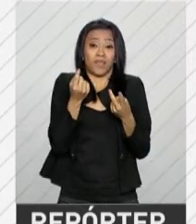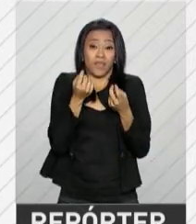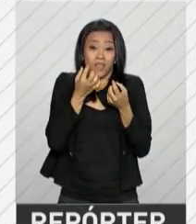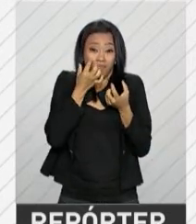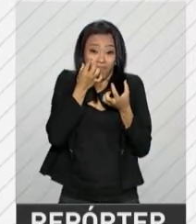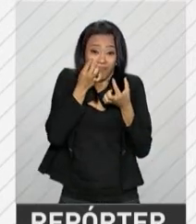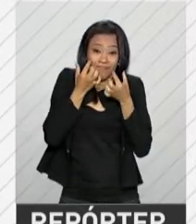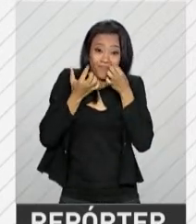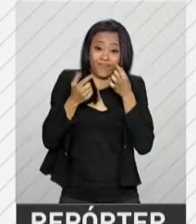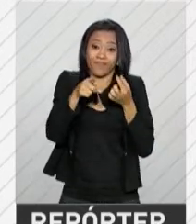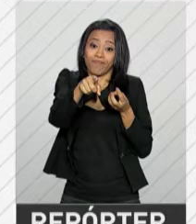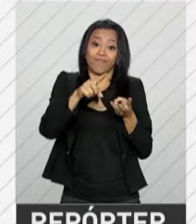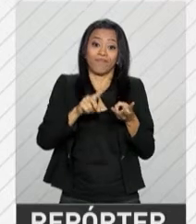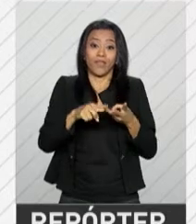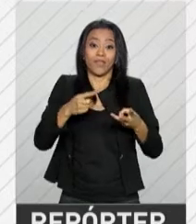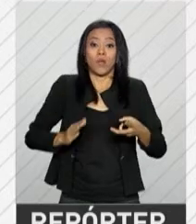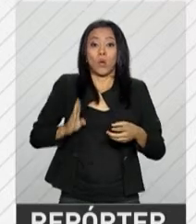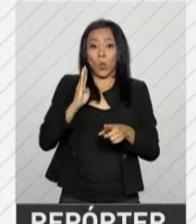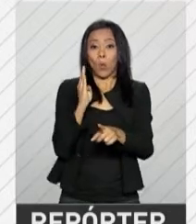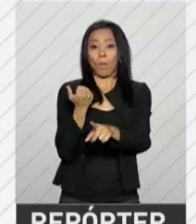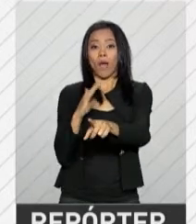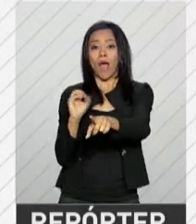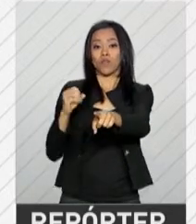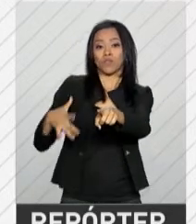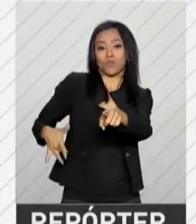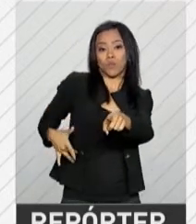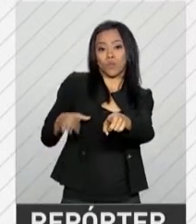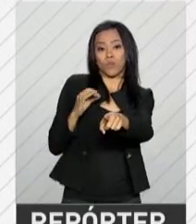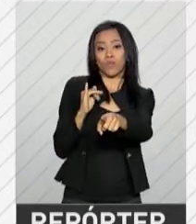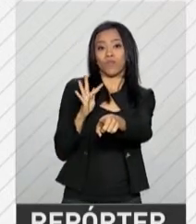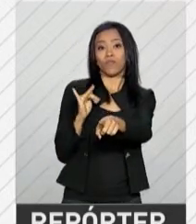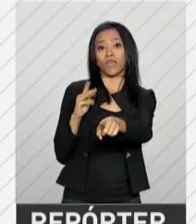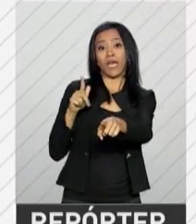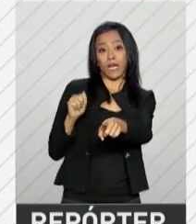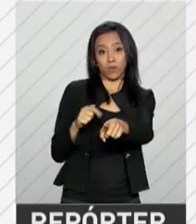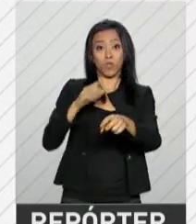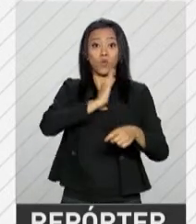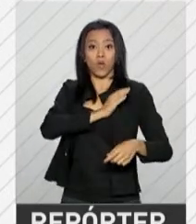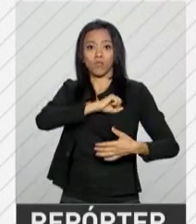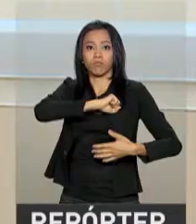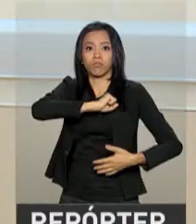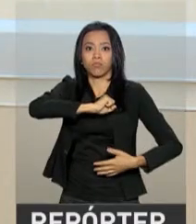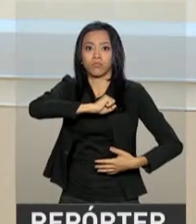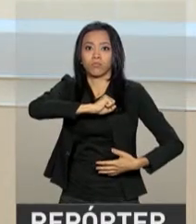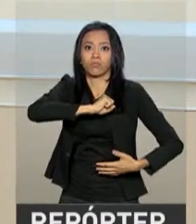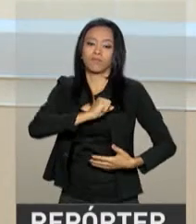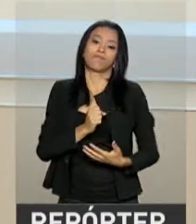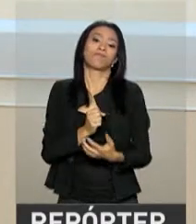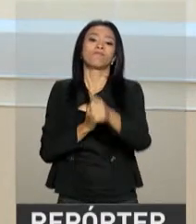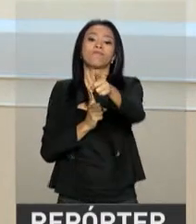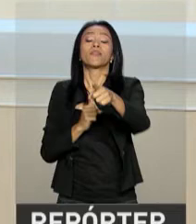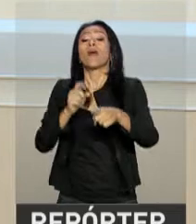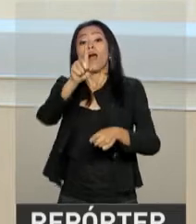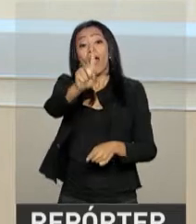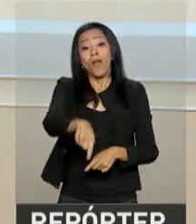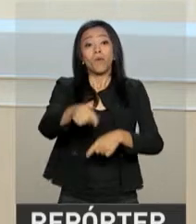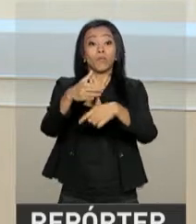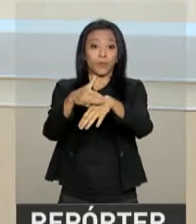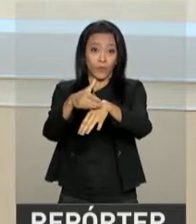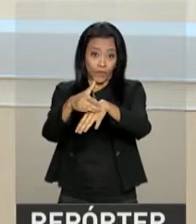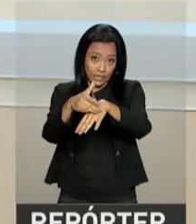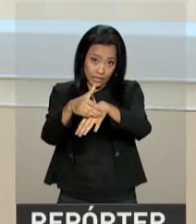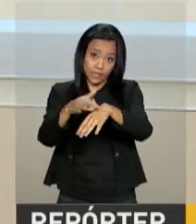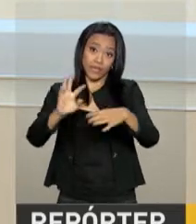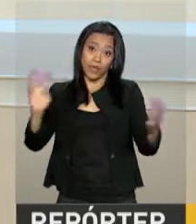câmbios crescimento do baço e do fígado e alterações no batimento do coração uma doença que ela dá várias